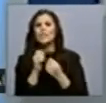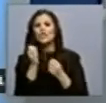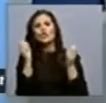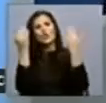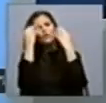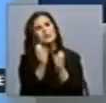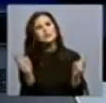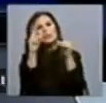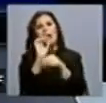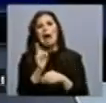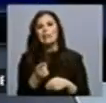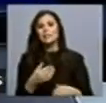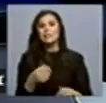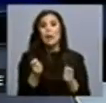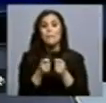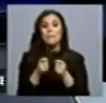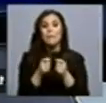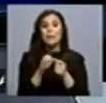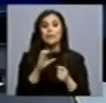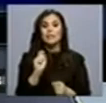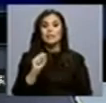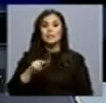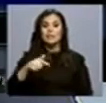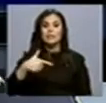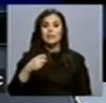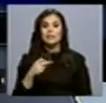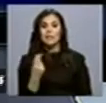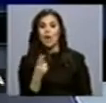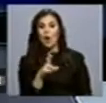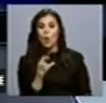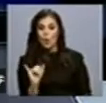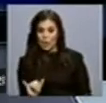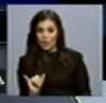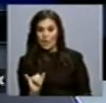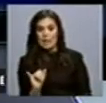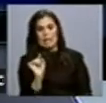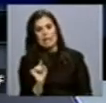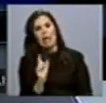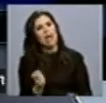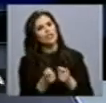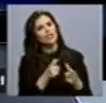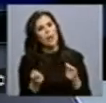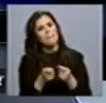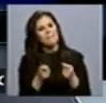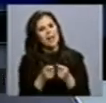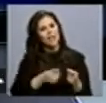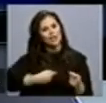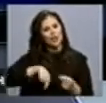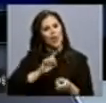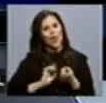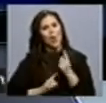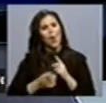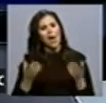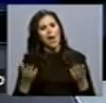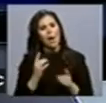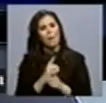essas? Vamos até Próxima Centauri, próxima de Centauro, aquela que é claramente a estrela mais próxima de nós. Por